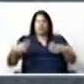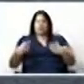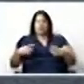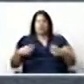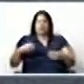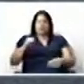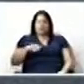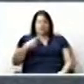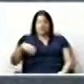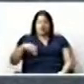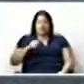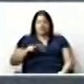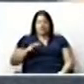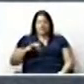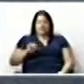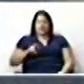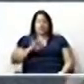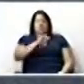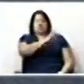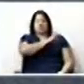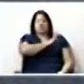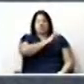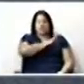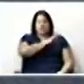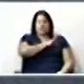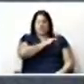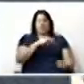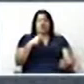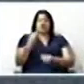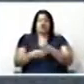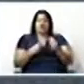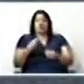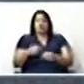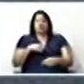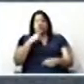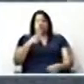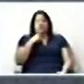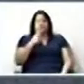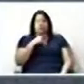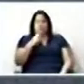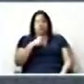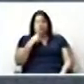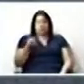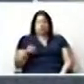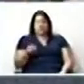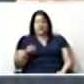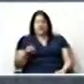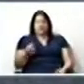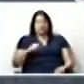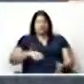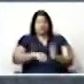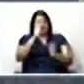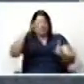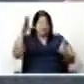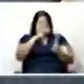São Mateus, Itaquera, Vila Brasilândia, que aí ele não tem condição de trabalhar. Ele não tem a mínima condição de segurança. A primeira ameaça que ele tomar,